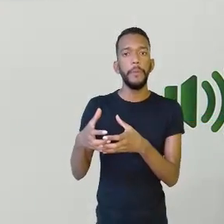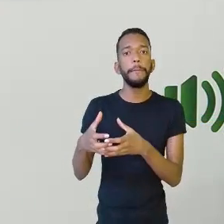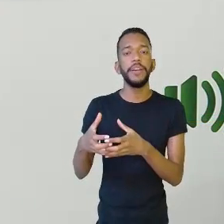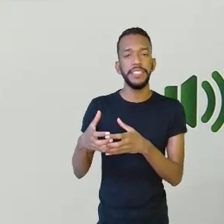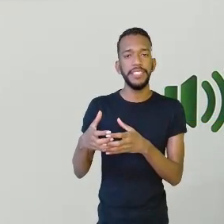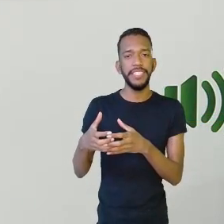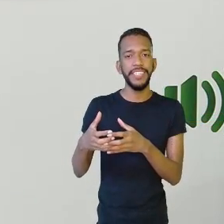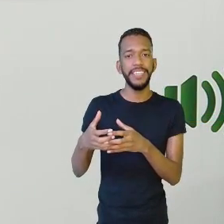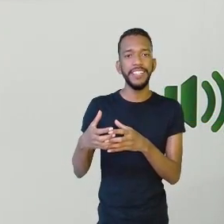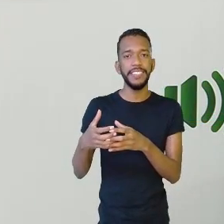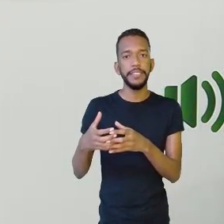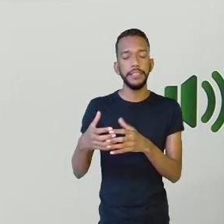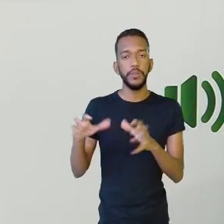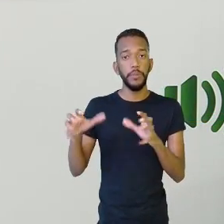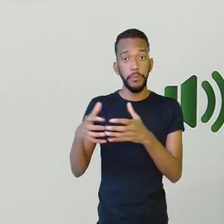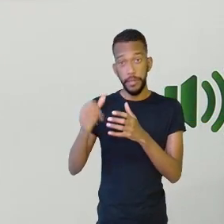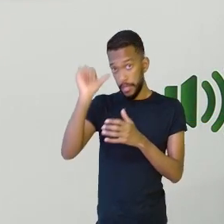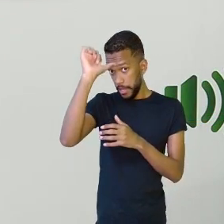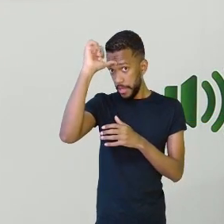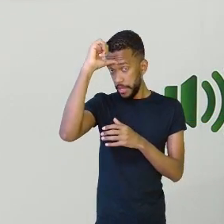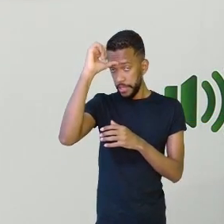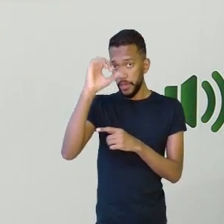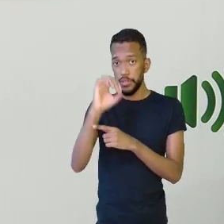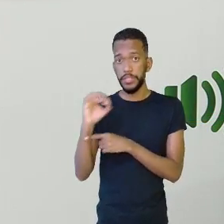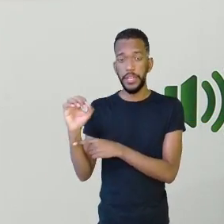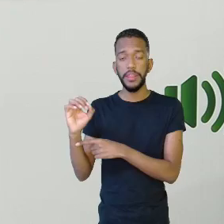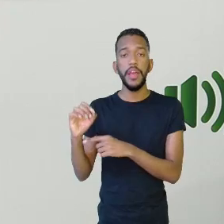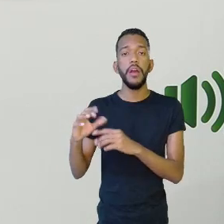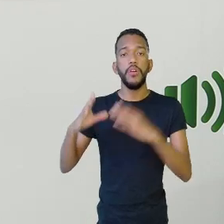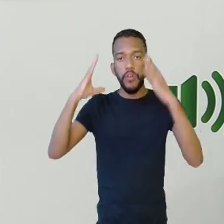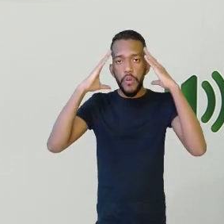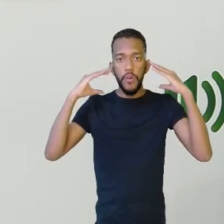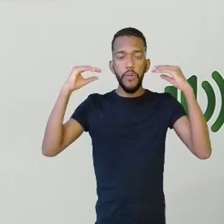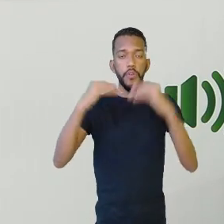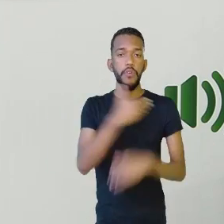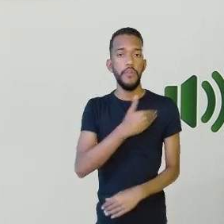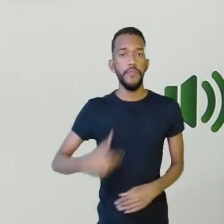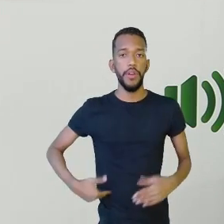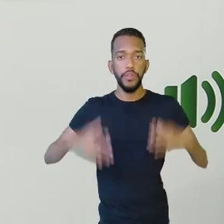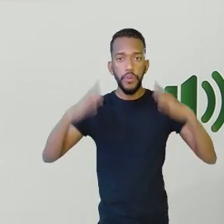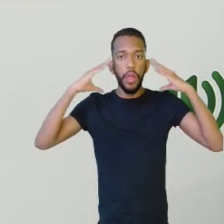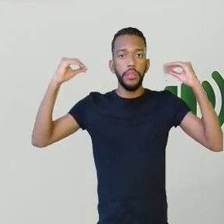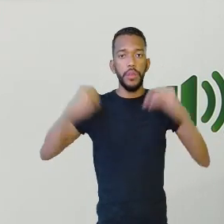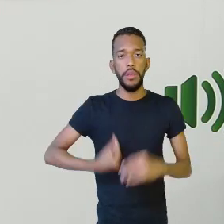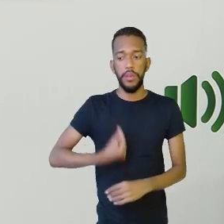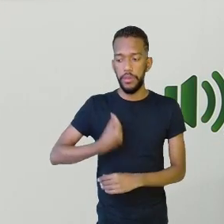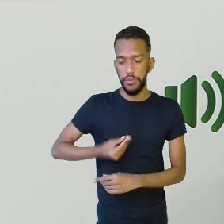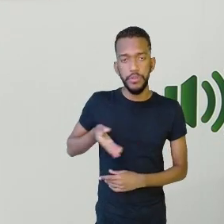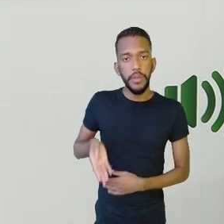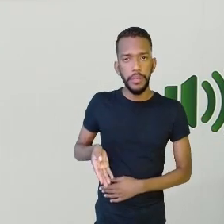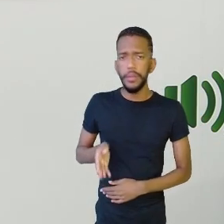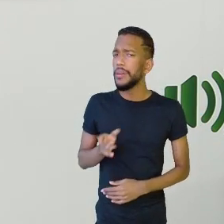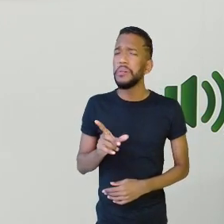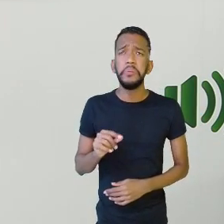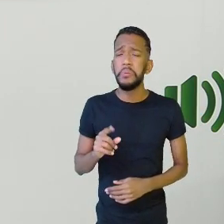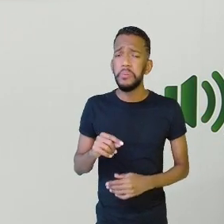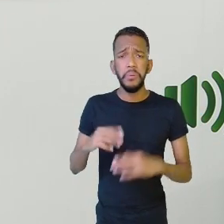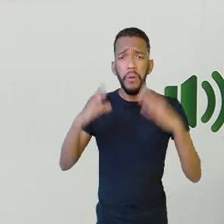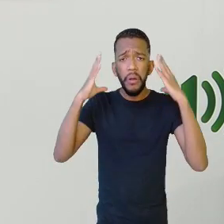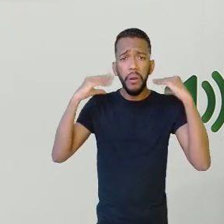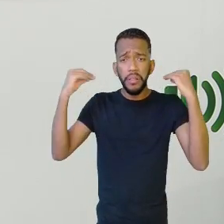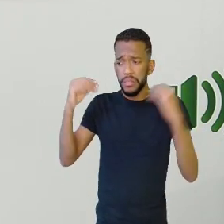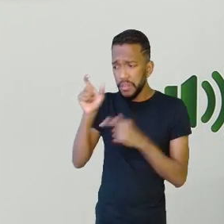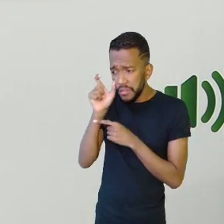Ocidentais, o governo holandês aqui. Agora, por que será que esses holandeses, qual o interesse que